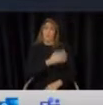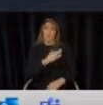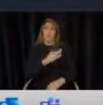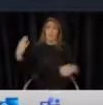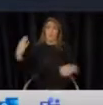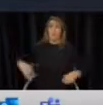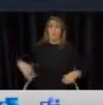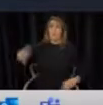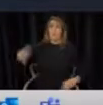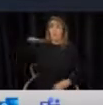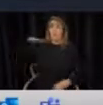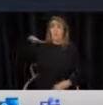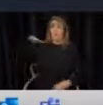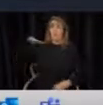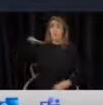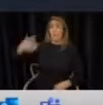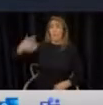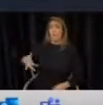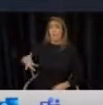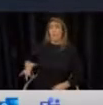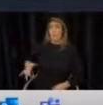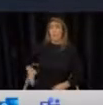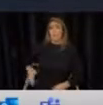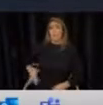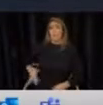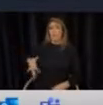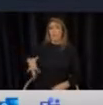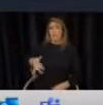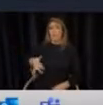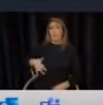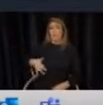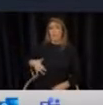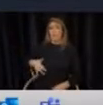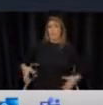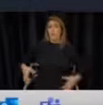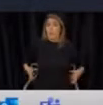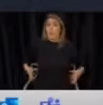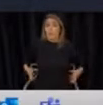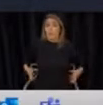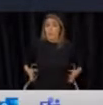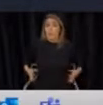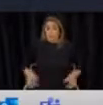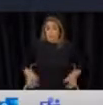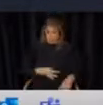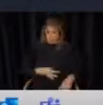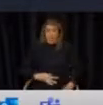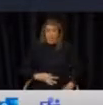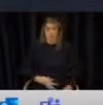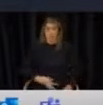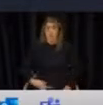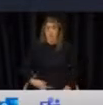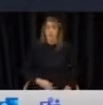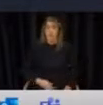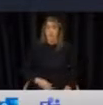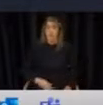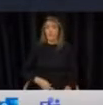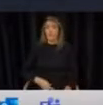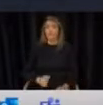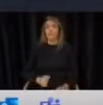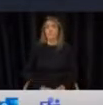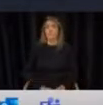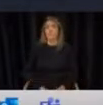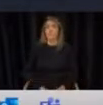fígado, pâncreas, rins, intestino. Mais recentemente, nós temos uma nova modalidade de transplante, que é o